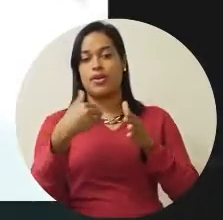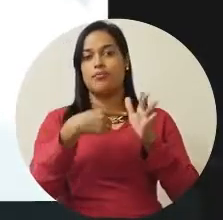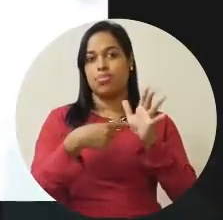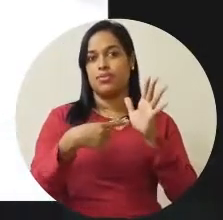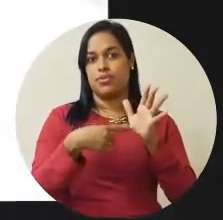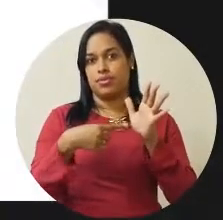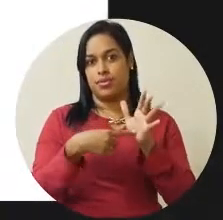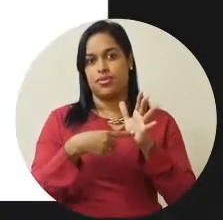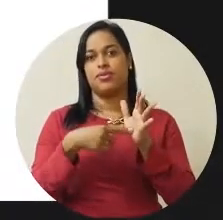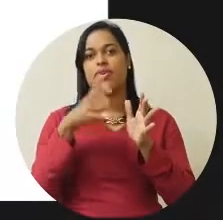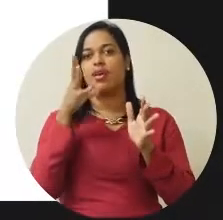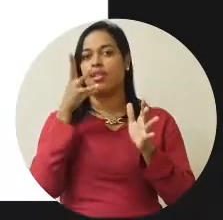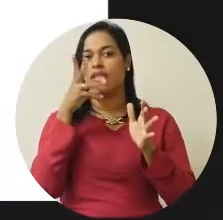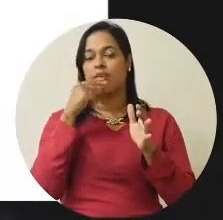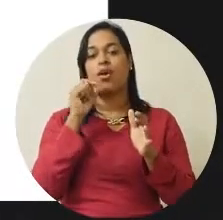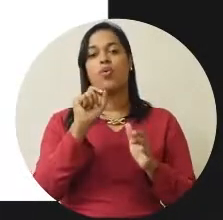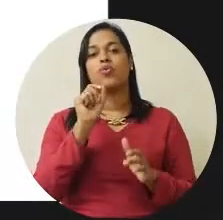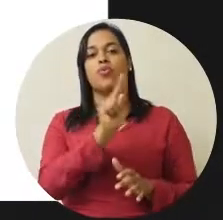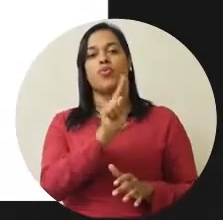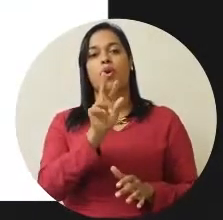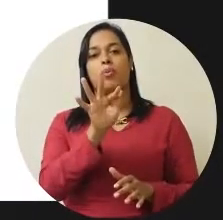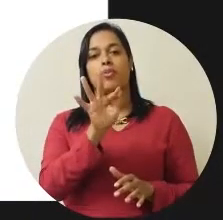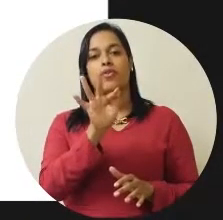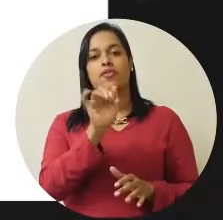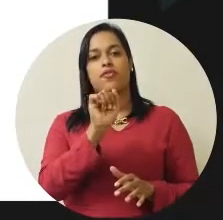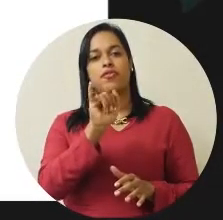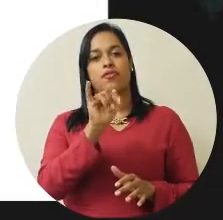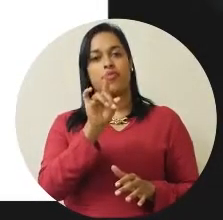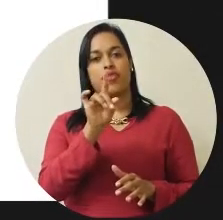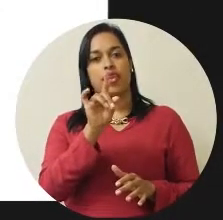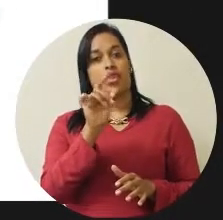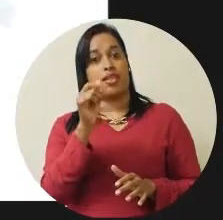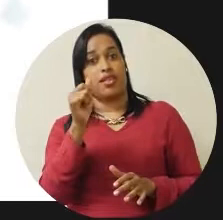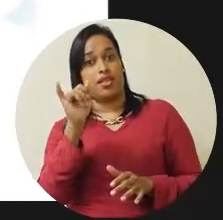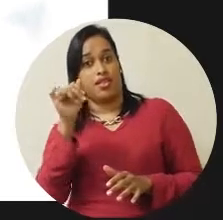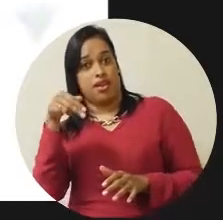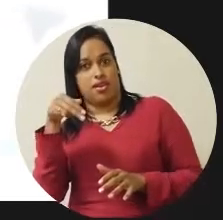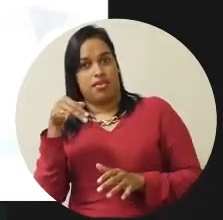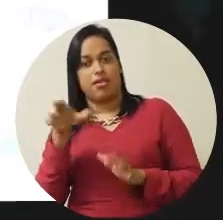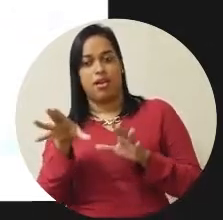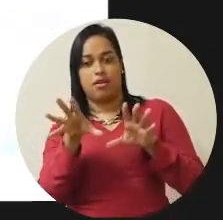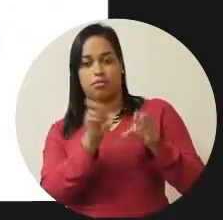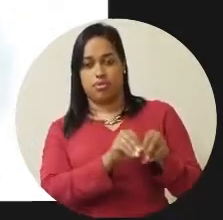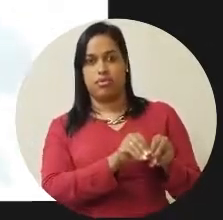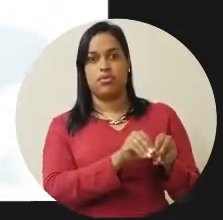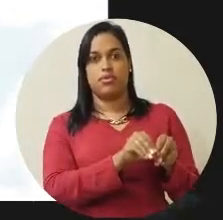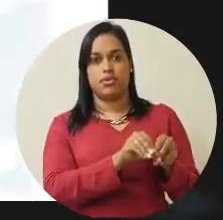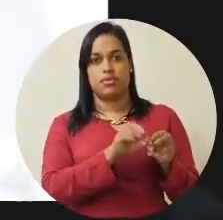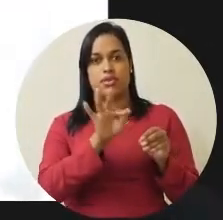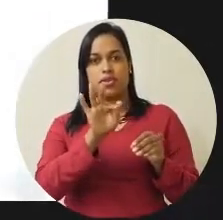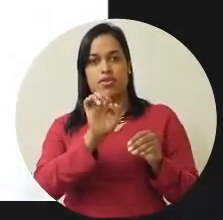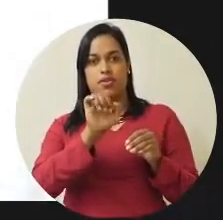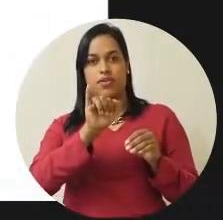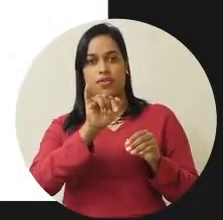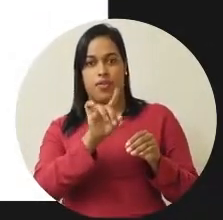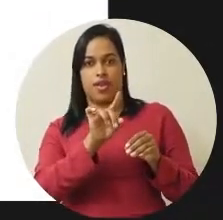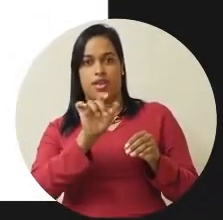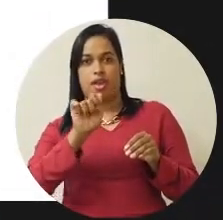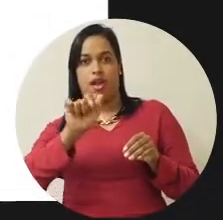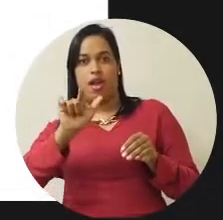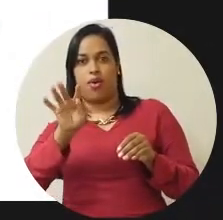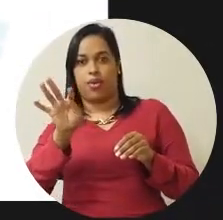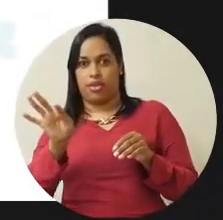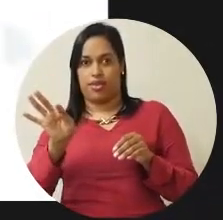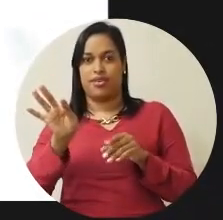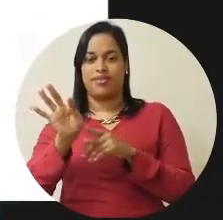chamado de fade. A gente tem o fade in, que faz com que o elemento desapareça, e o fade out, que faz com que